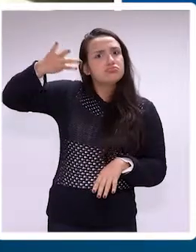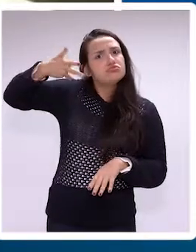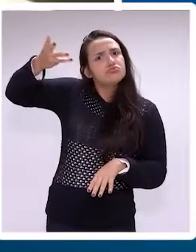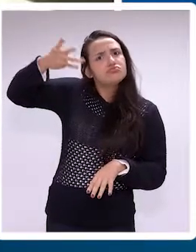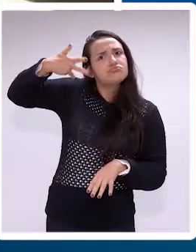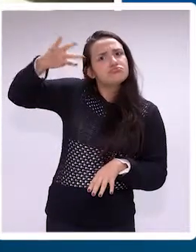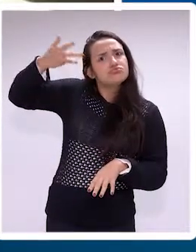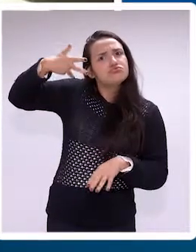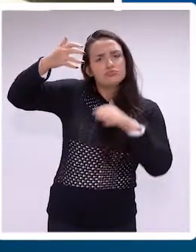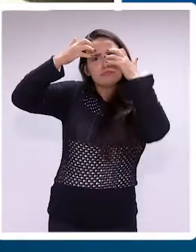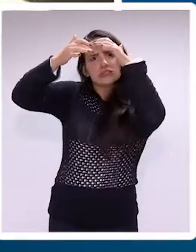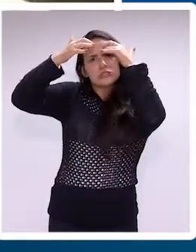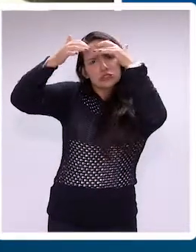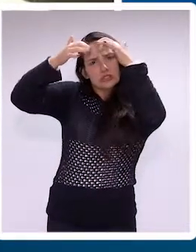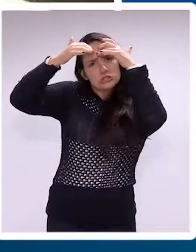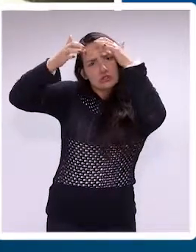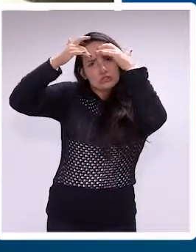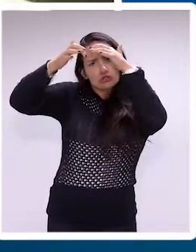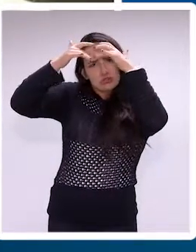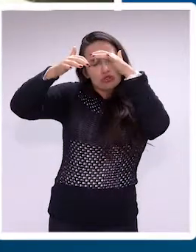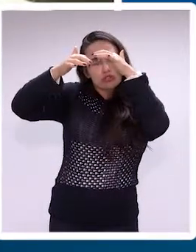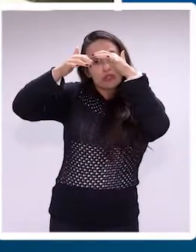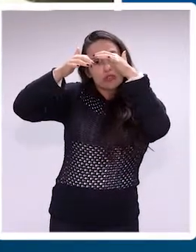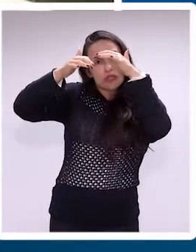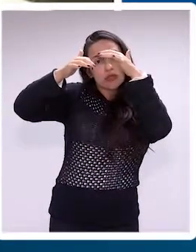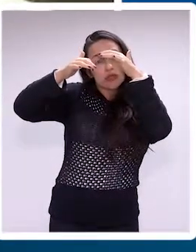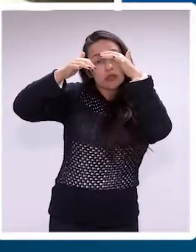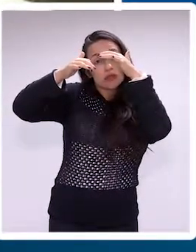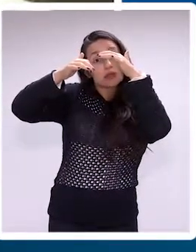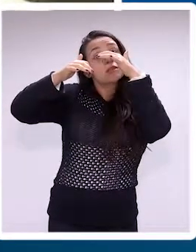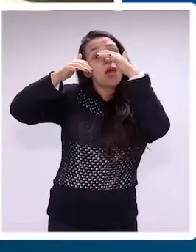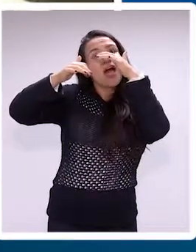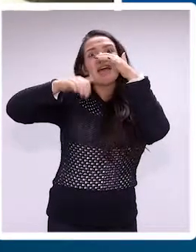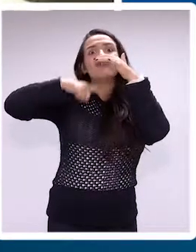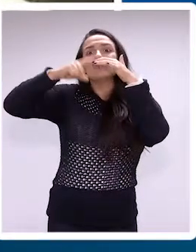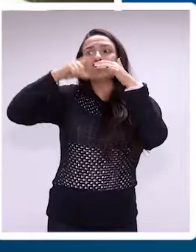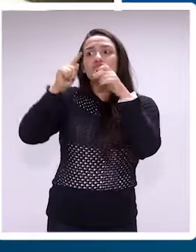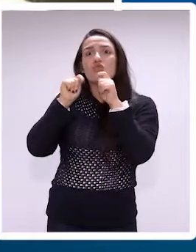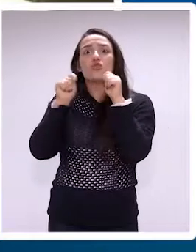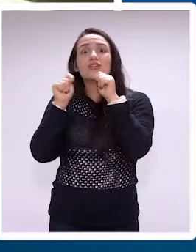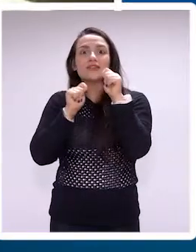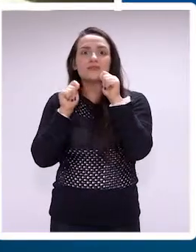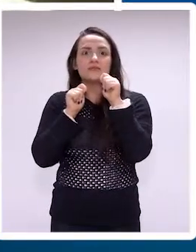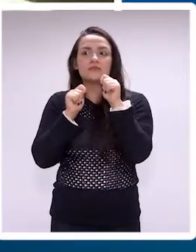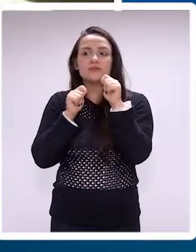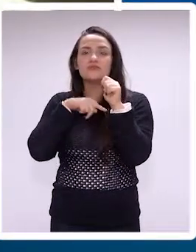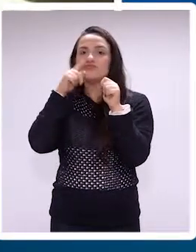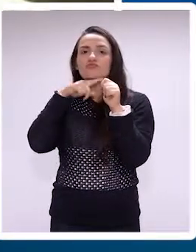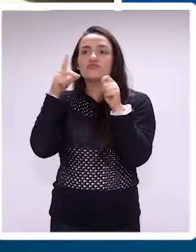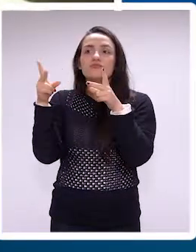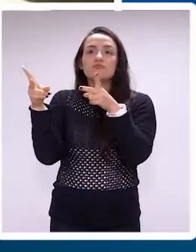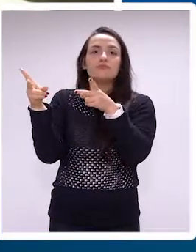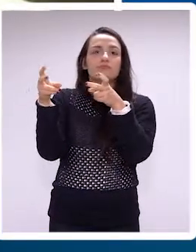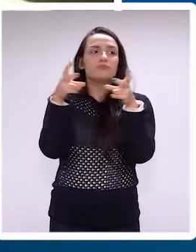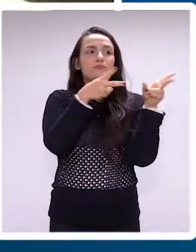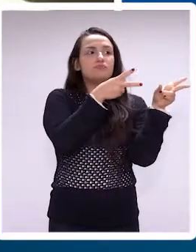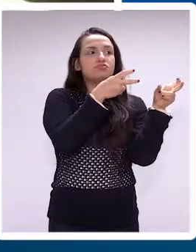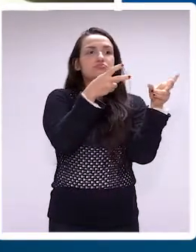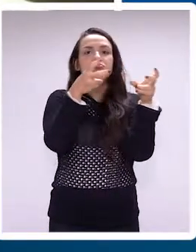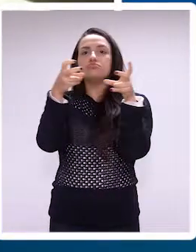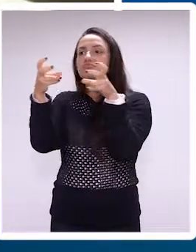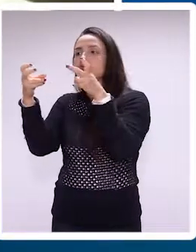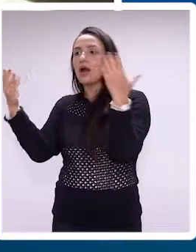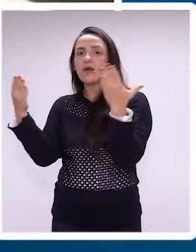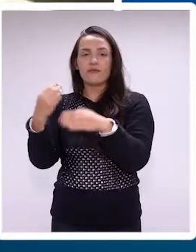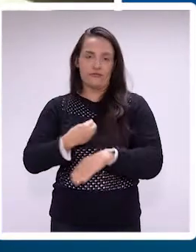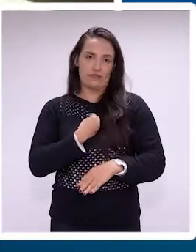torna acelerado, e todas as vezes que o nosso pensamento se torna acelerado, eu não consigo ter uma noção